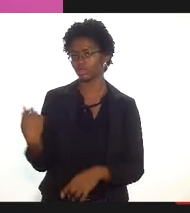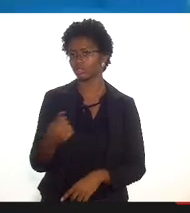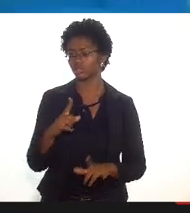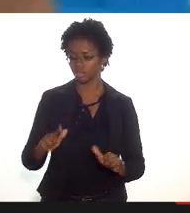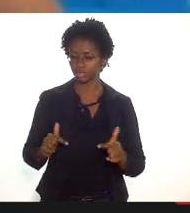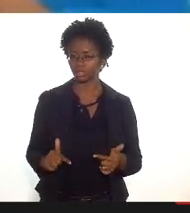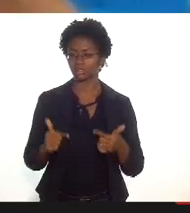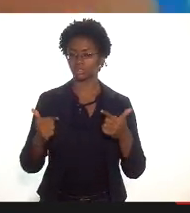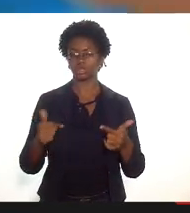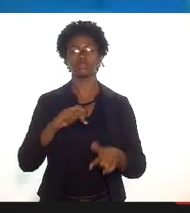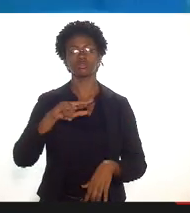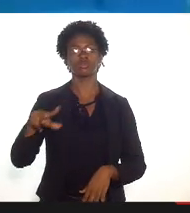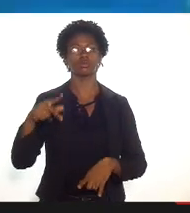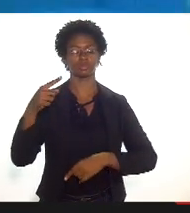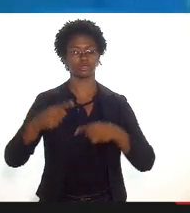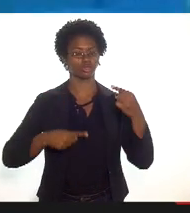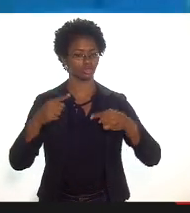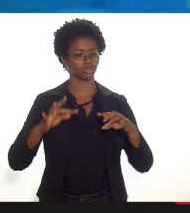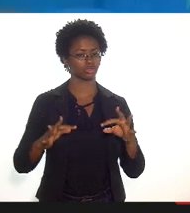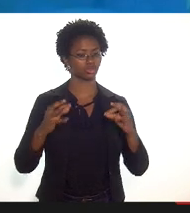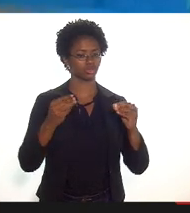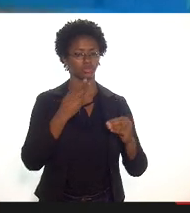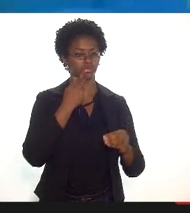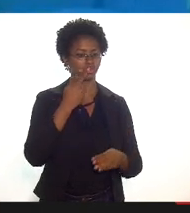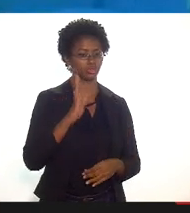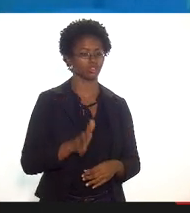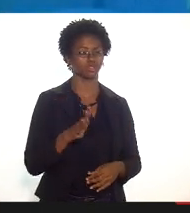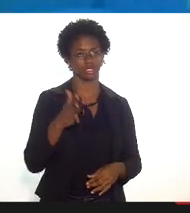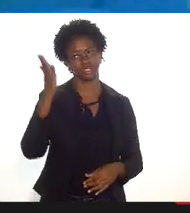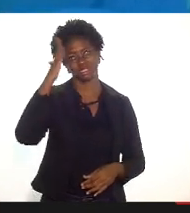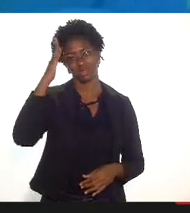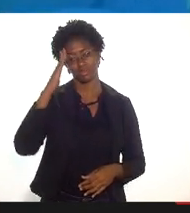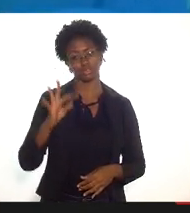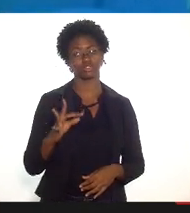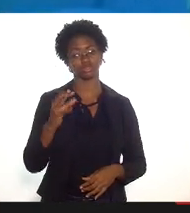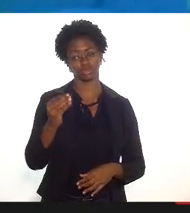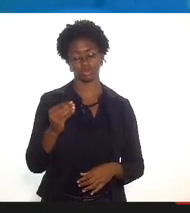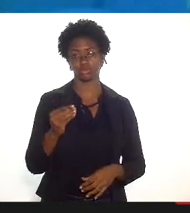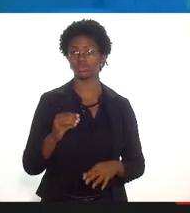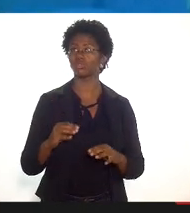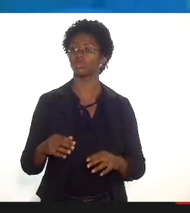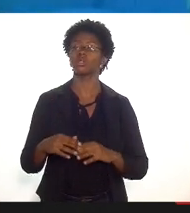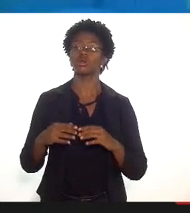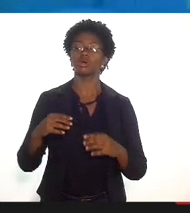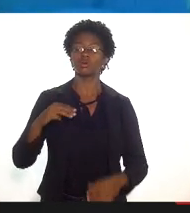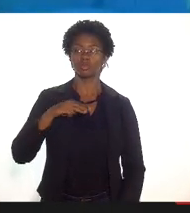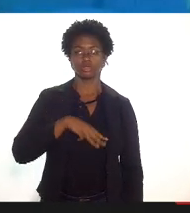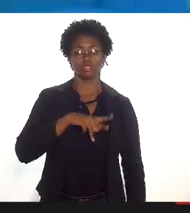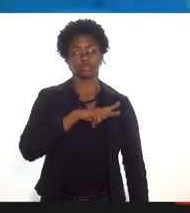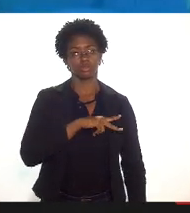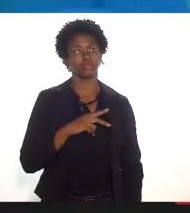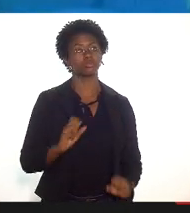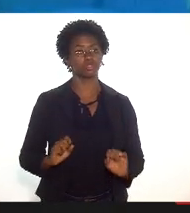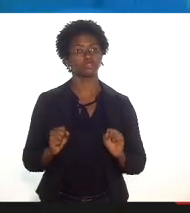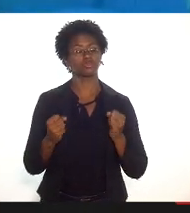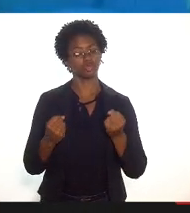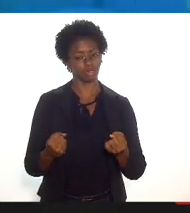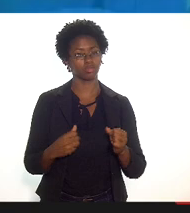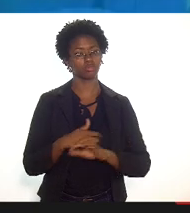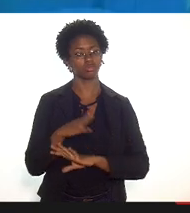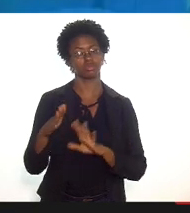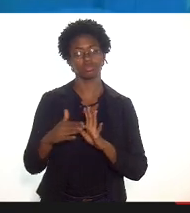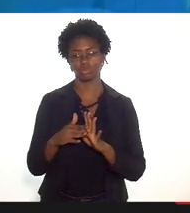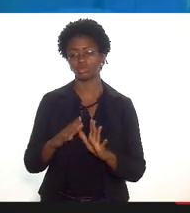não é mais para discutir tudo que foi falado, tudo, nós já sabemos de tudo isso, o Ministério Público já fez o possível, a Defensoria Pública faz o possível,